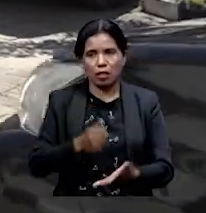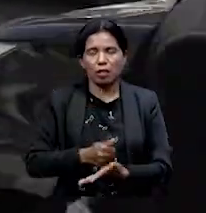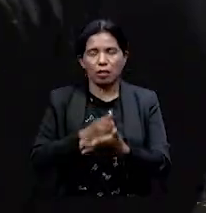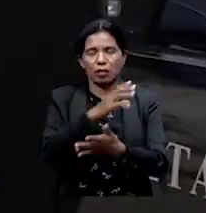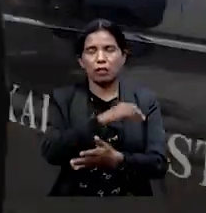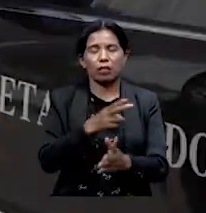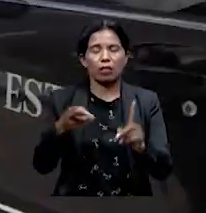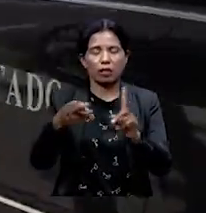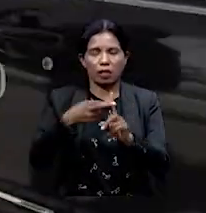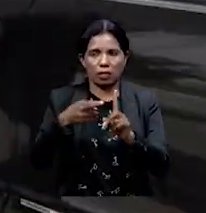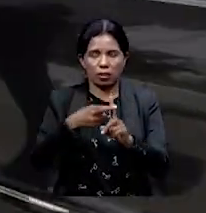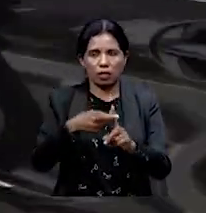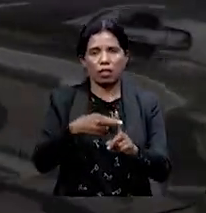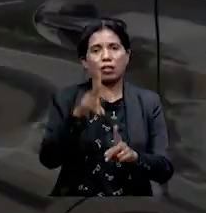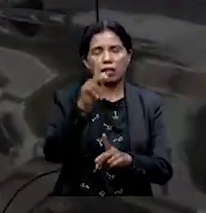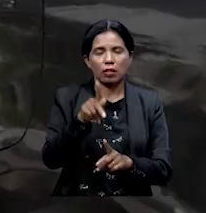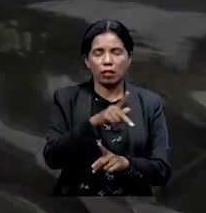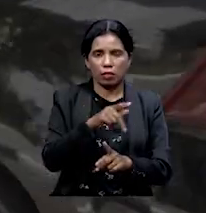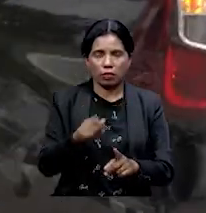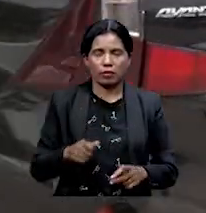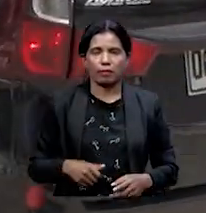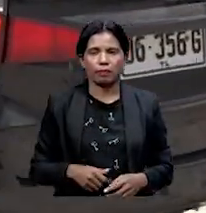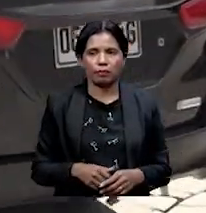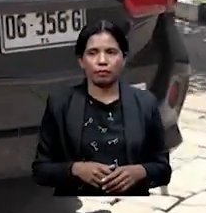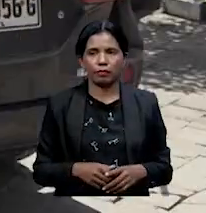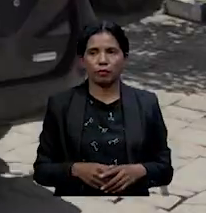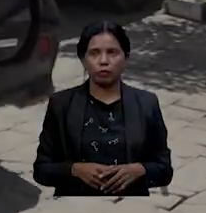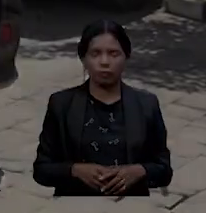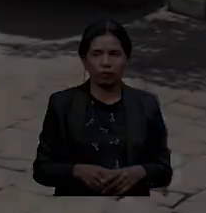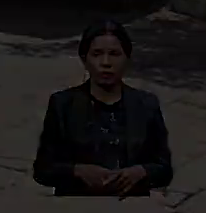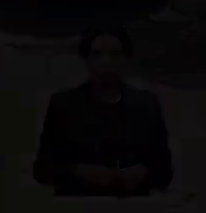Cemitério Santa Cruz, no Seluctan. Felicitas Borges, Jaime dos Santos, Yemen.